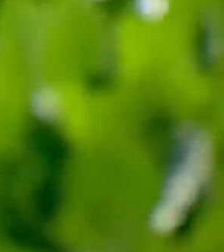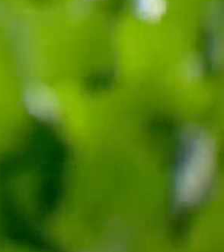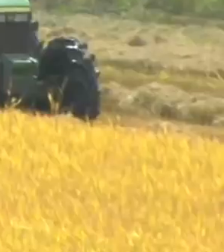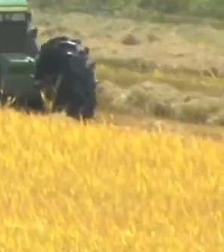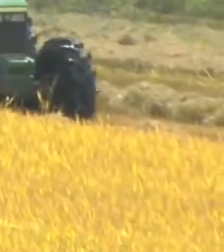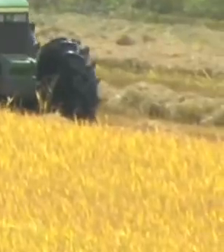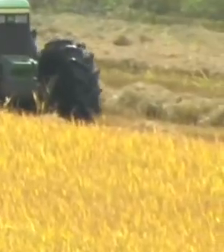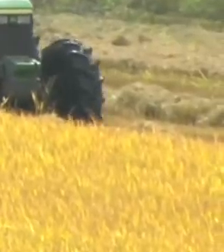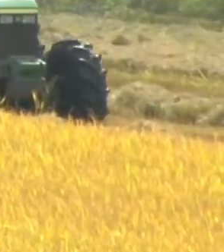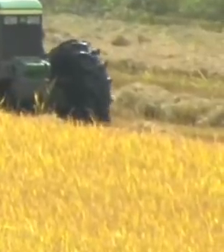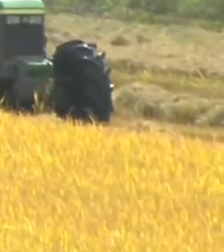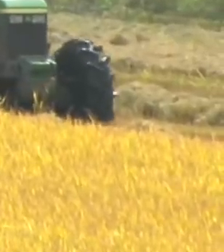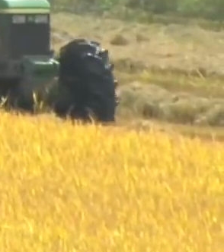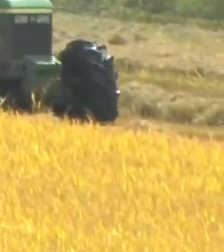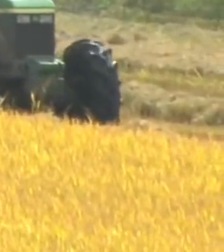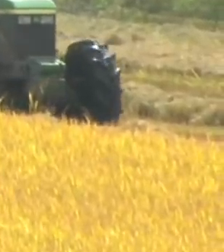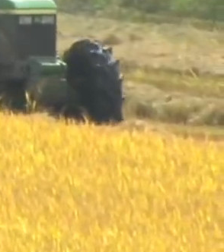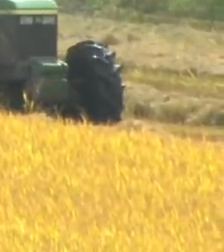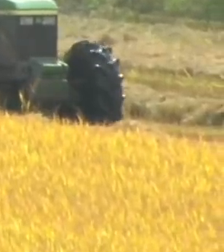Tchau. Tchau.